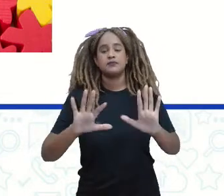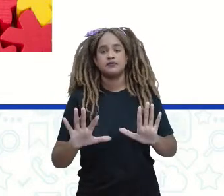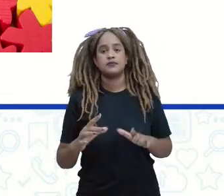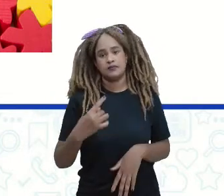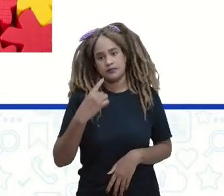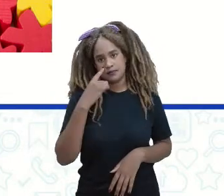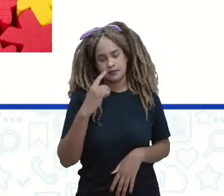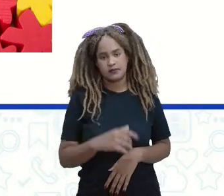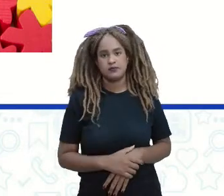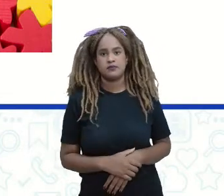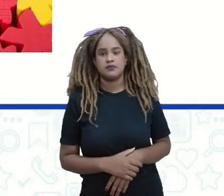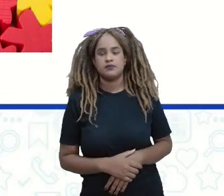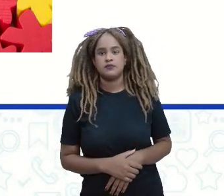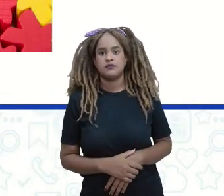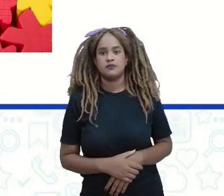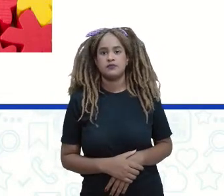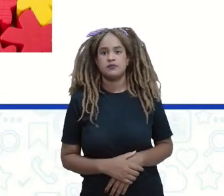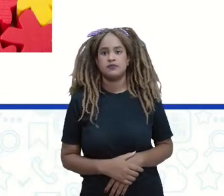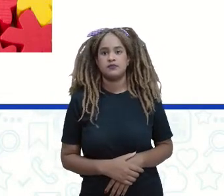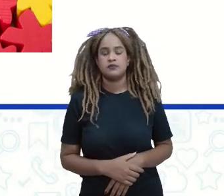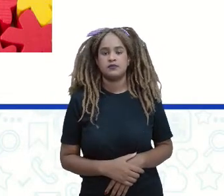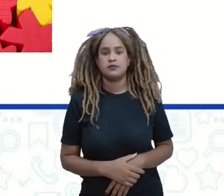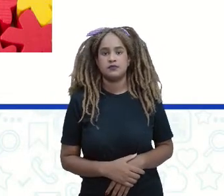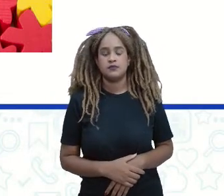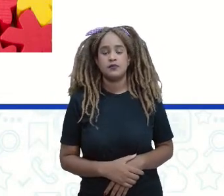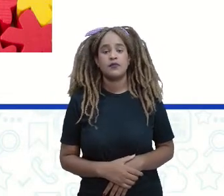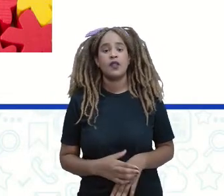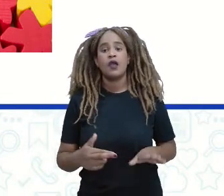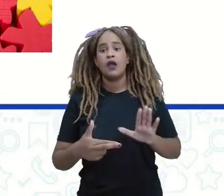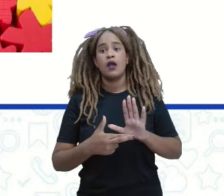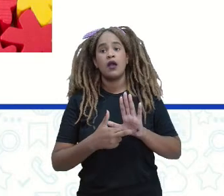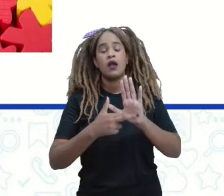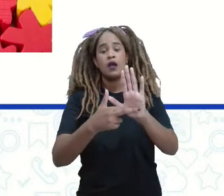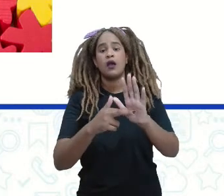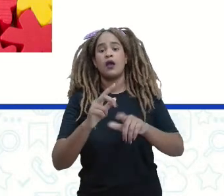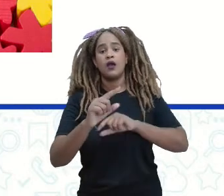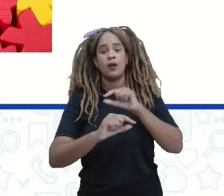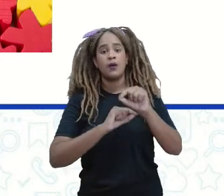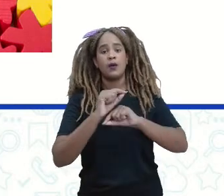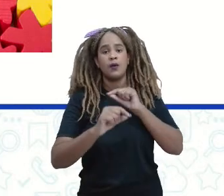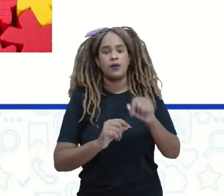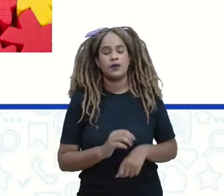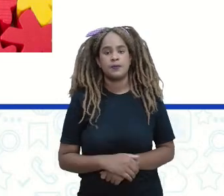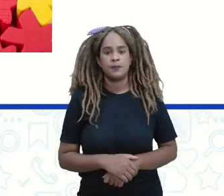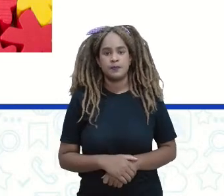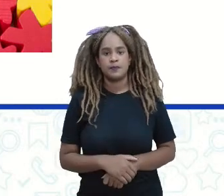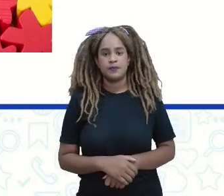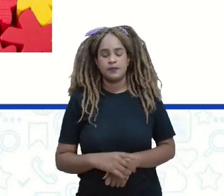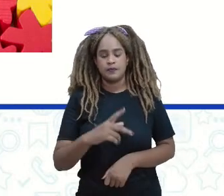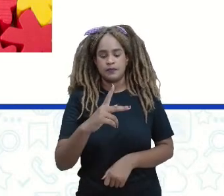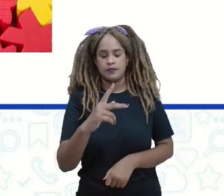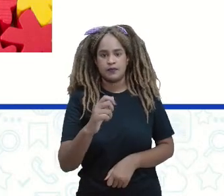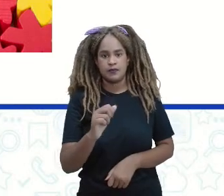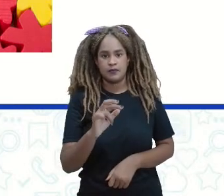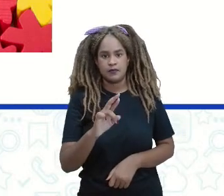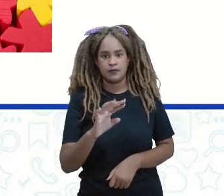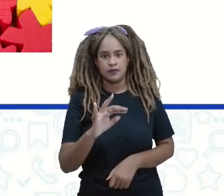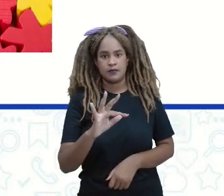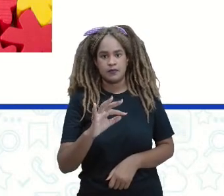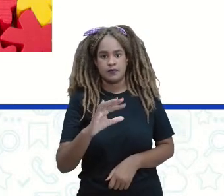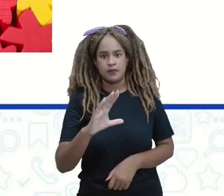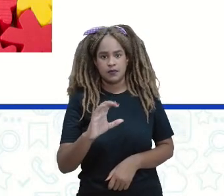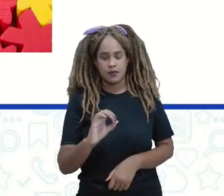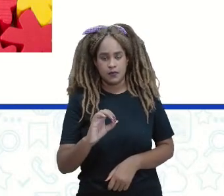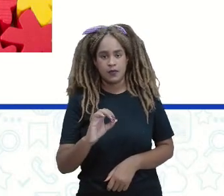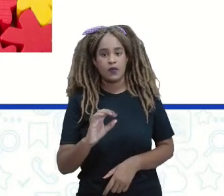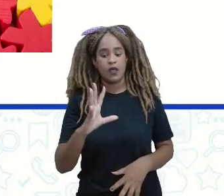essas pecinhas, elas estão representando as partículas que formam a nossa